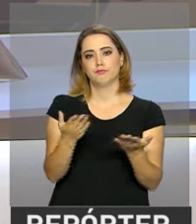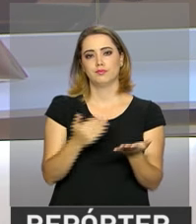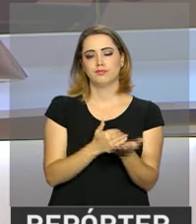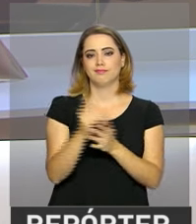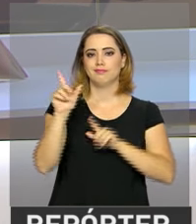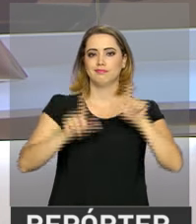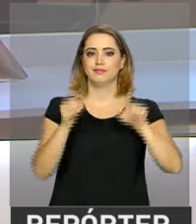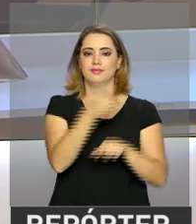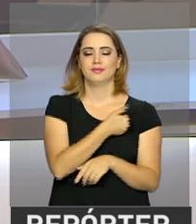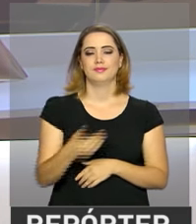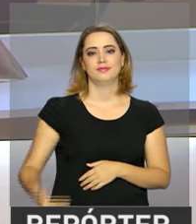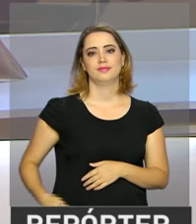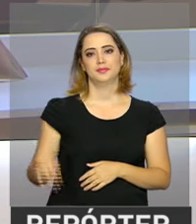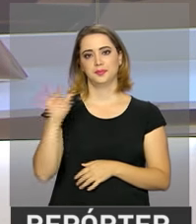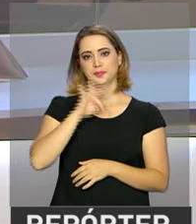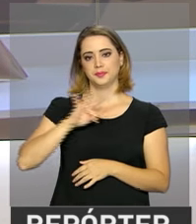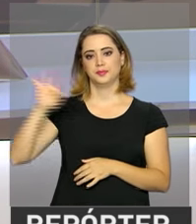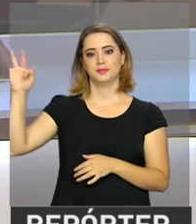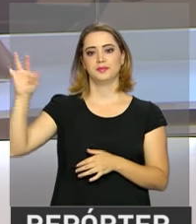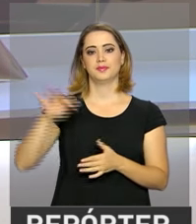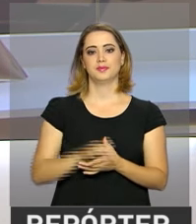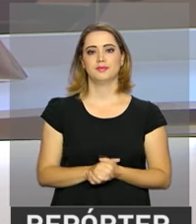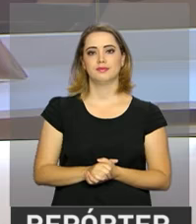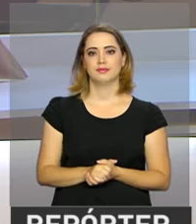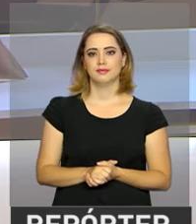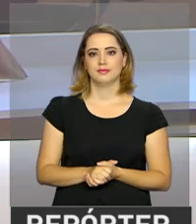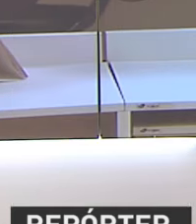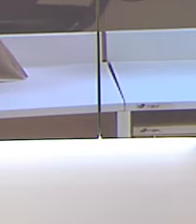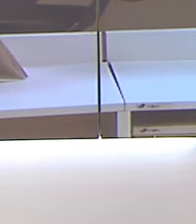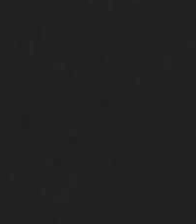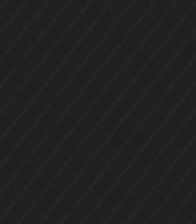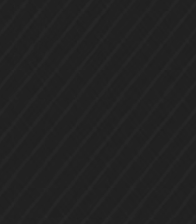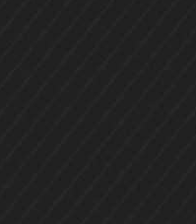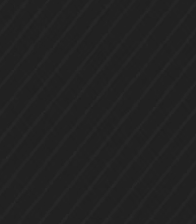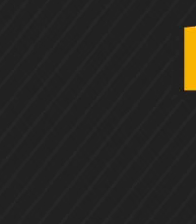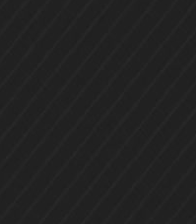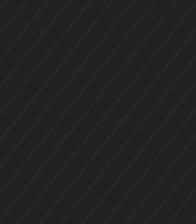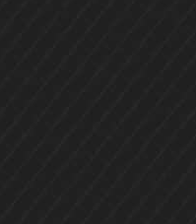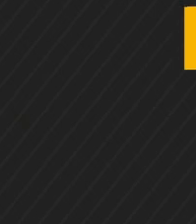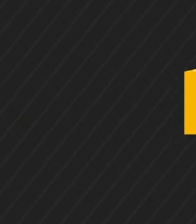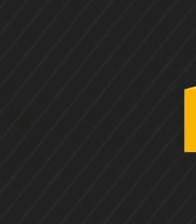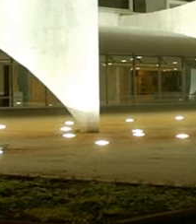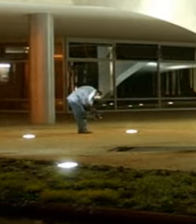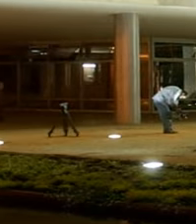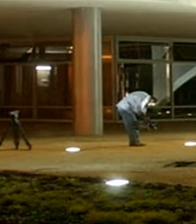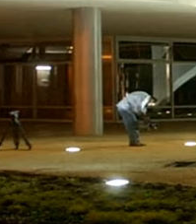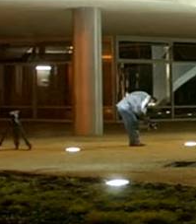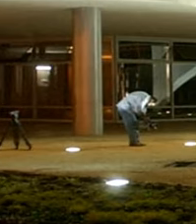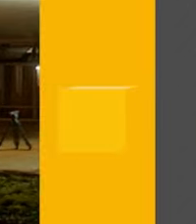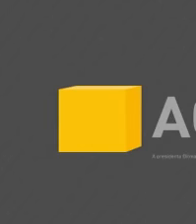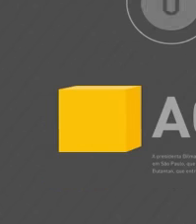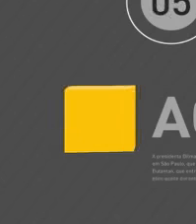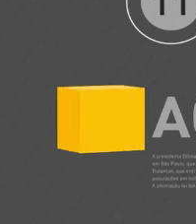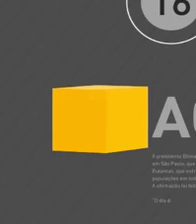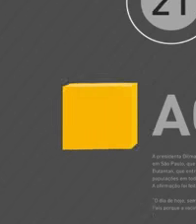com a gente aqui na NBR, a TV do Governo Federal.